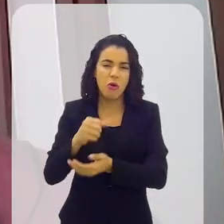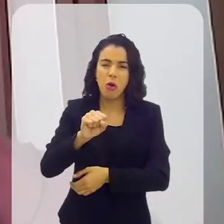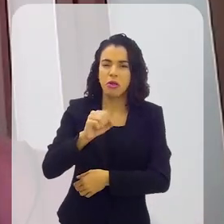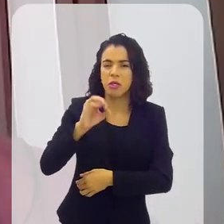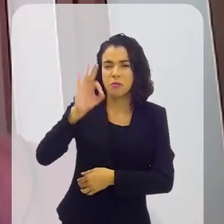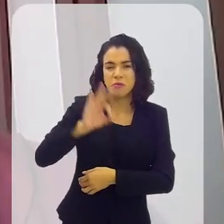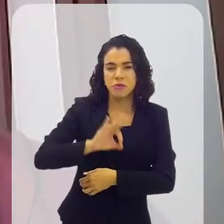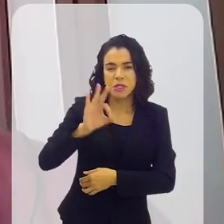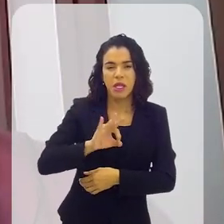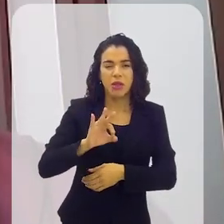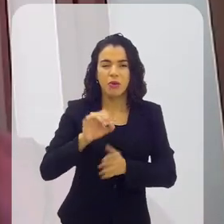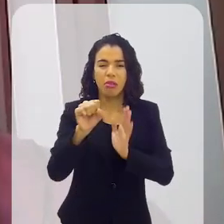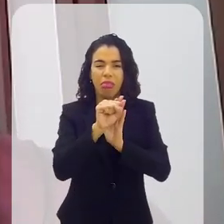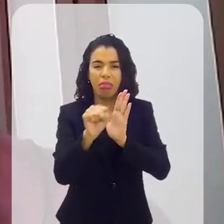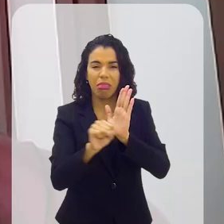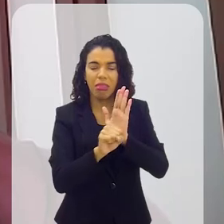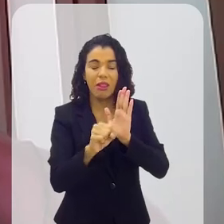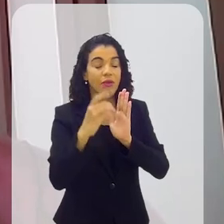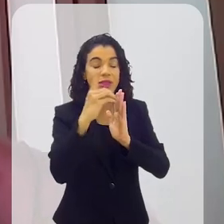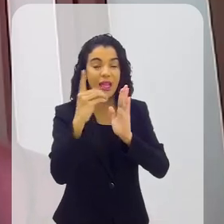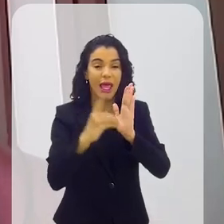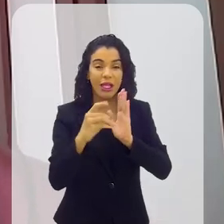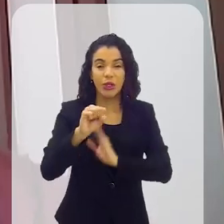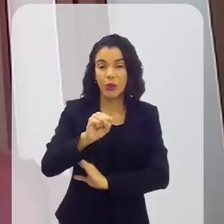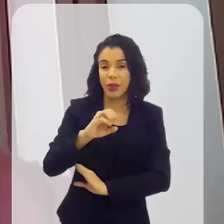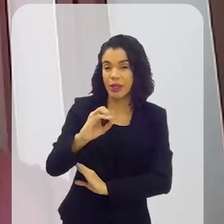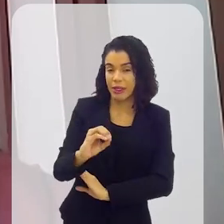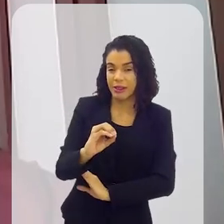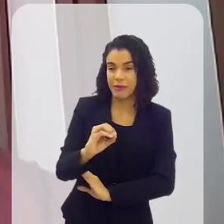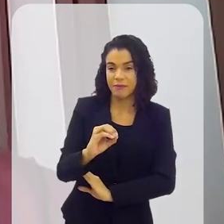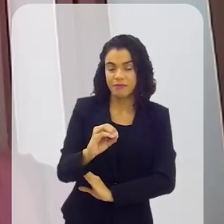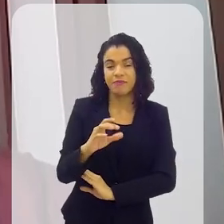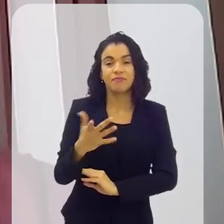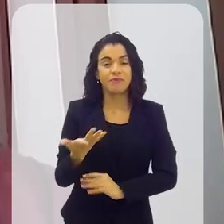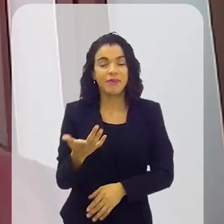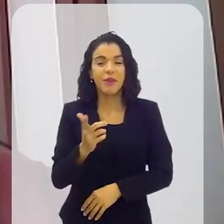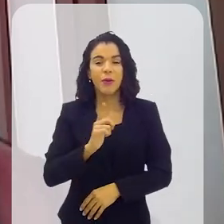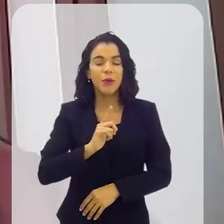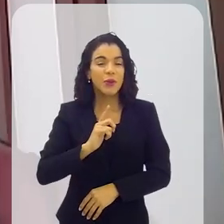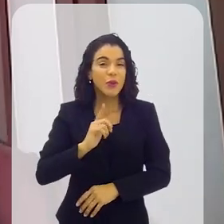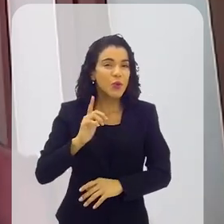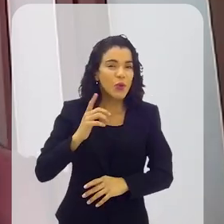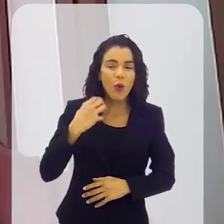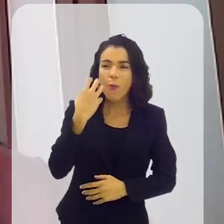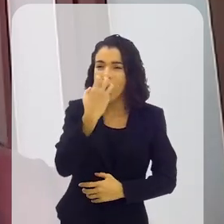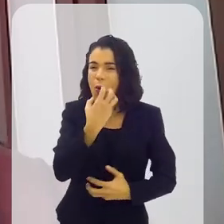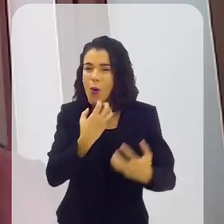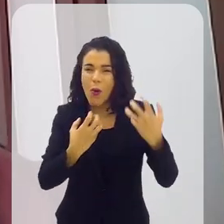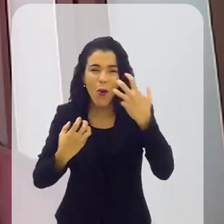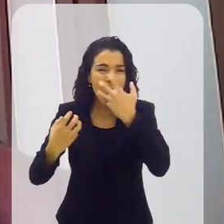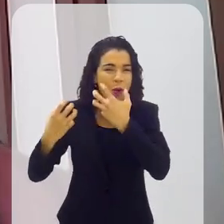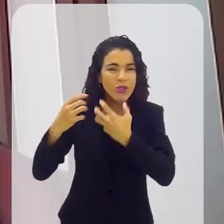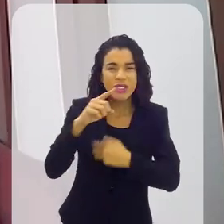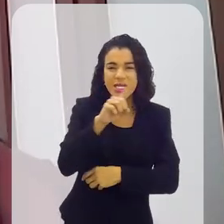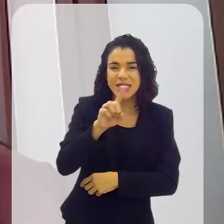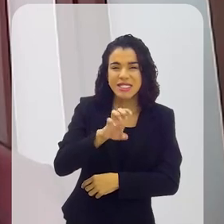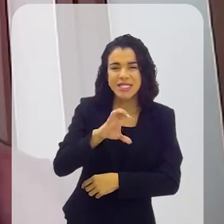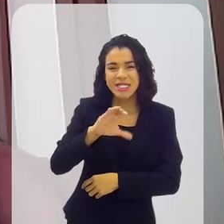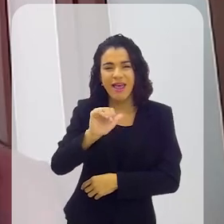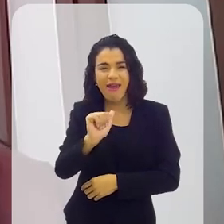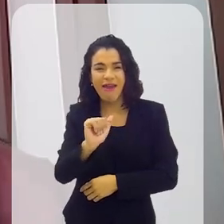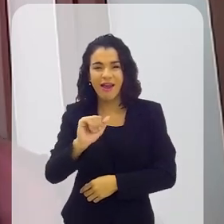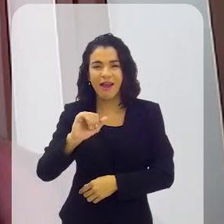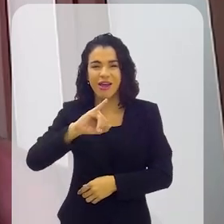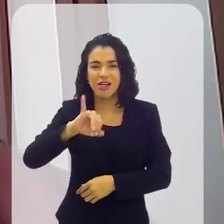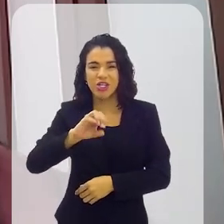do que teve de samba nos anos 80, e o que se canta por aí, basicamente, é tudo que a gente gravou, de fundo, de